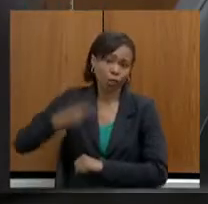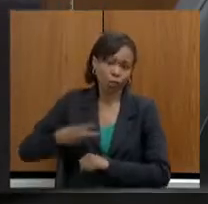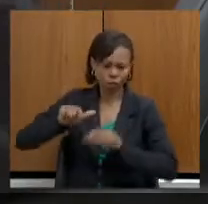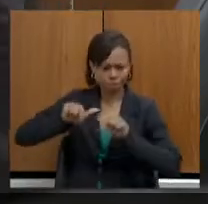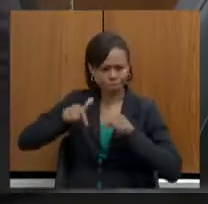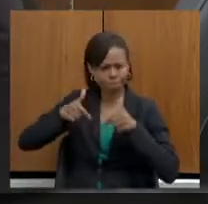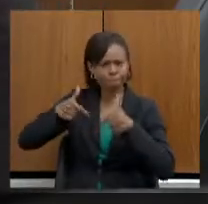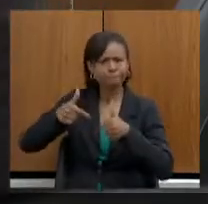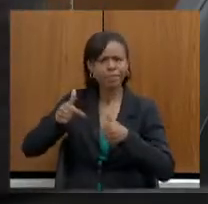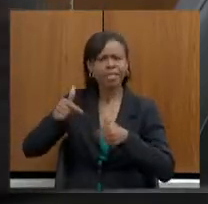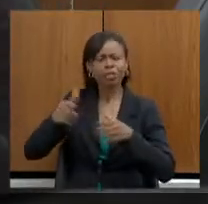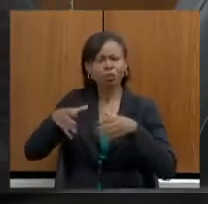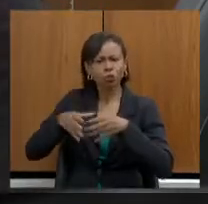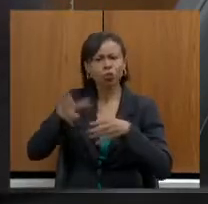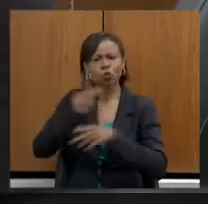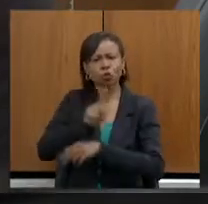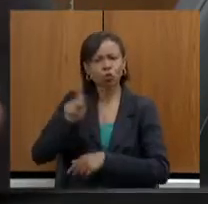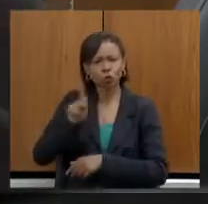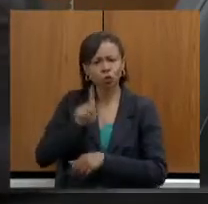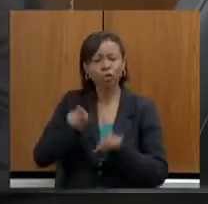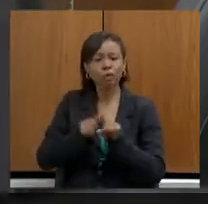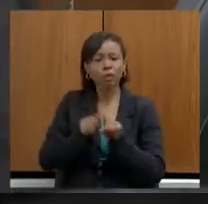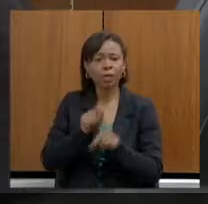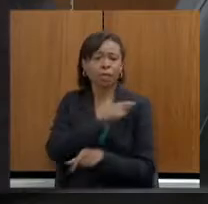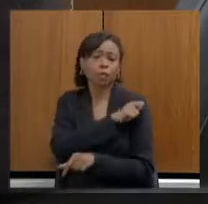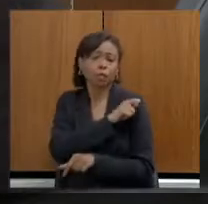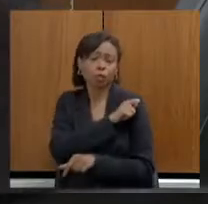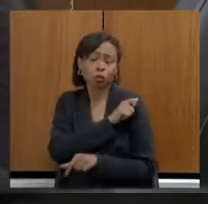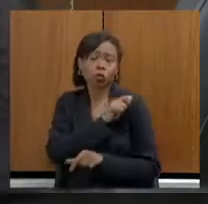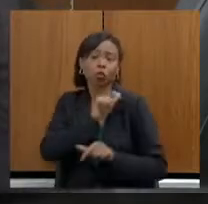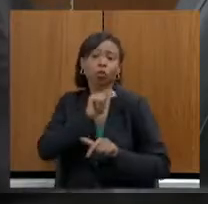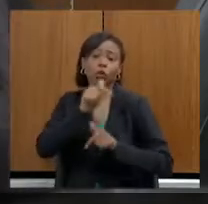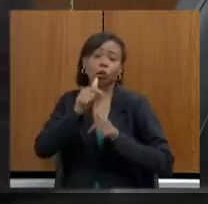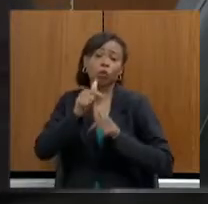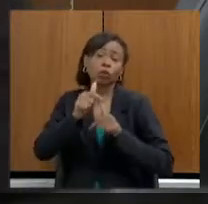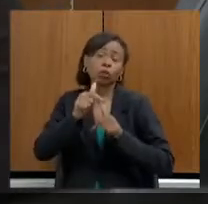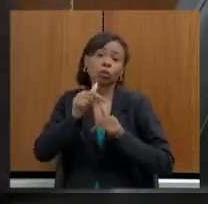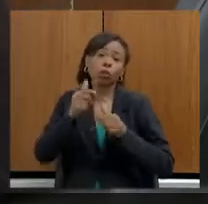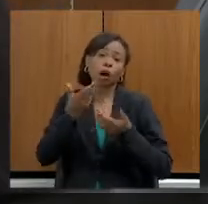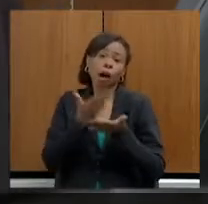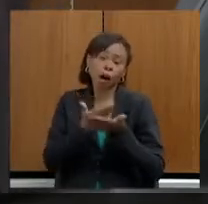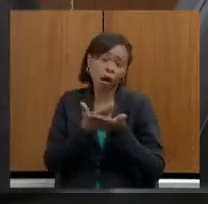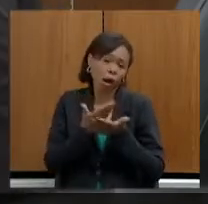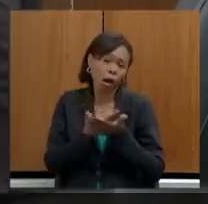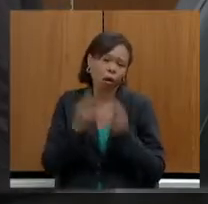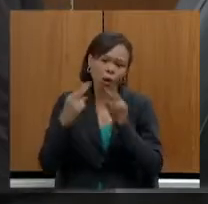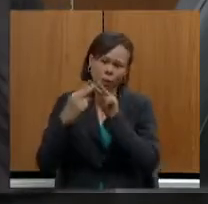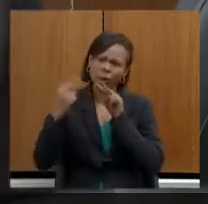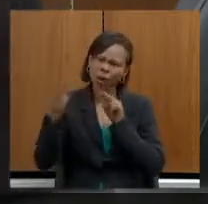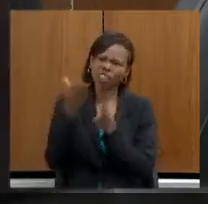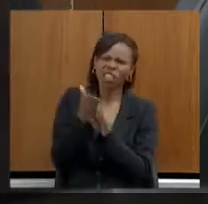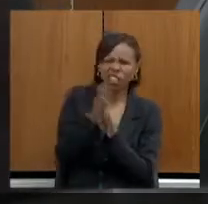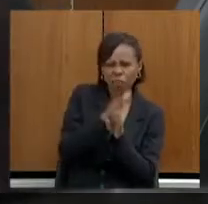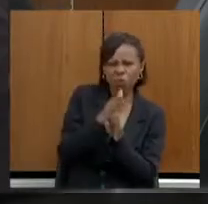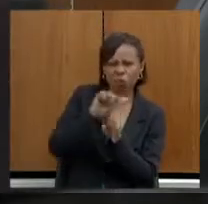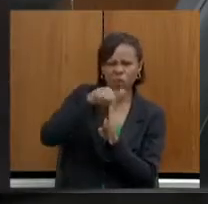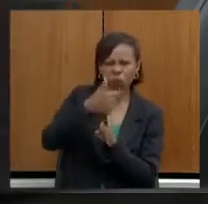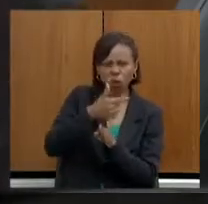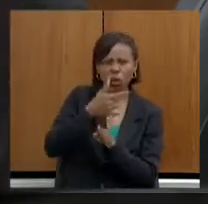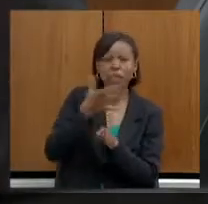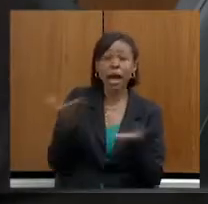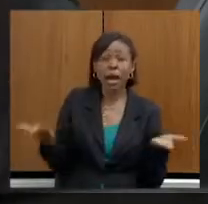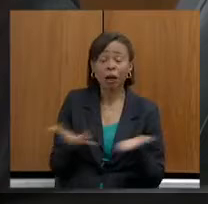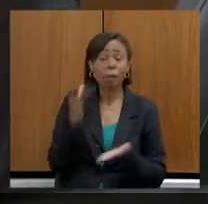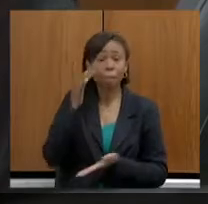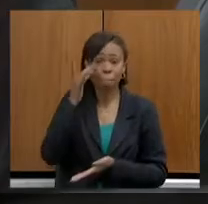engajamento né os professores e estudantes nas atividades remotas agora híbrida Israel posteriormente vidas e